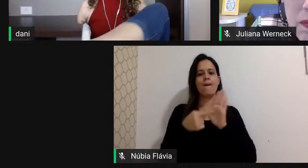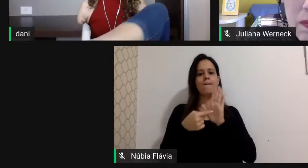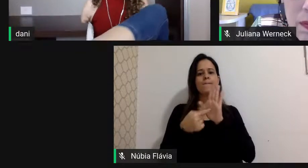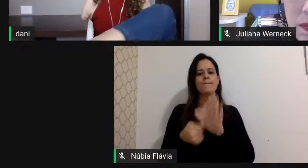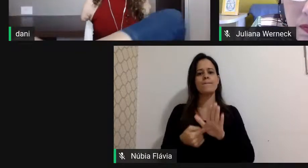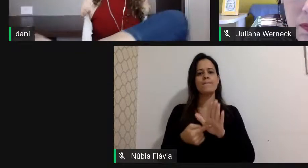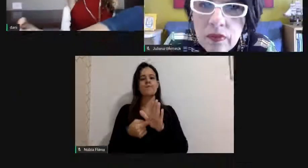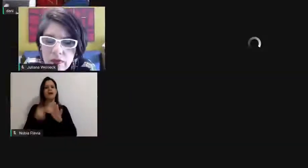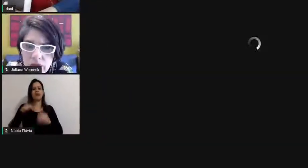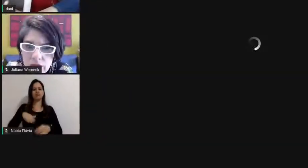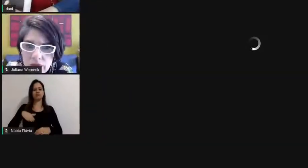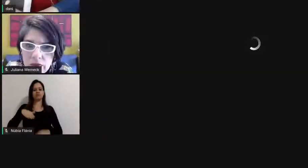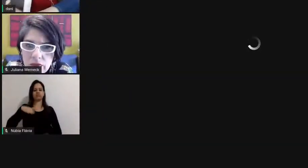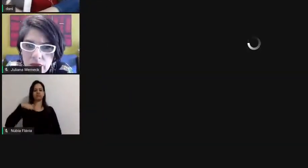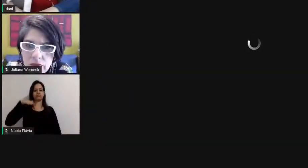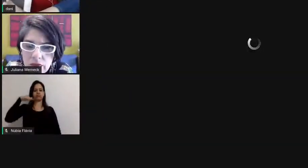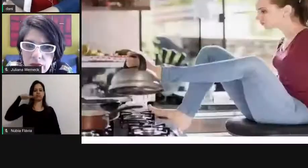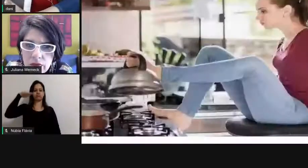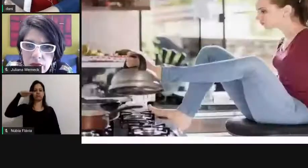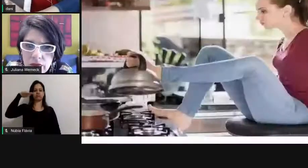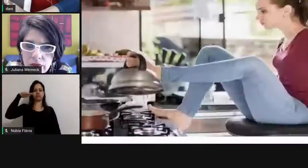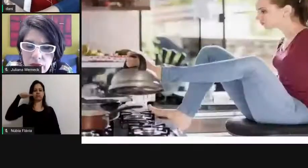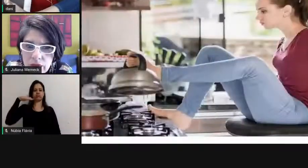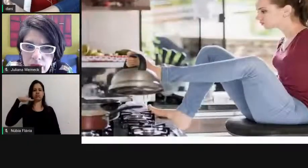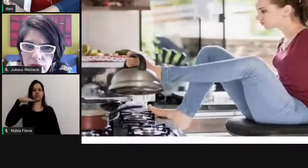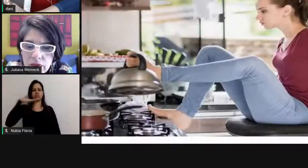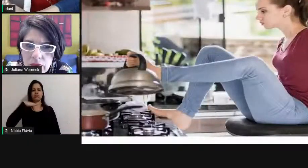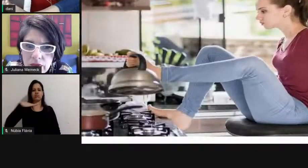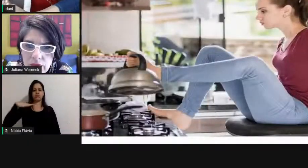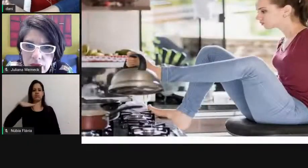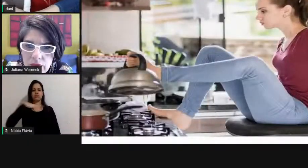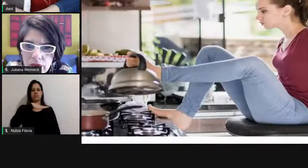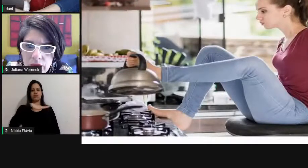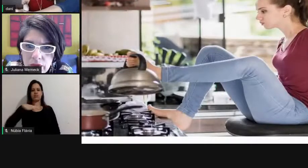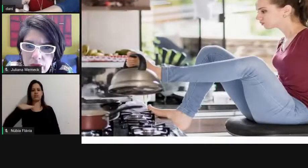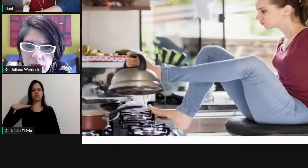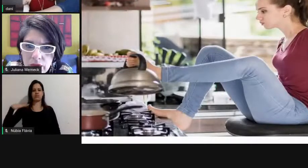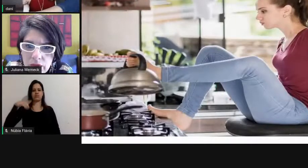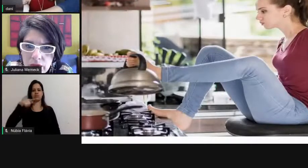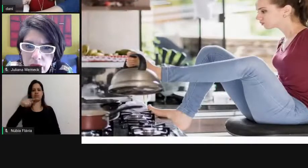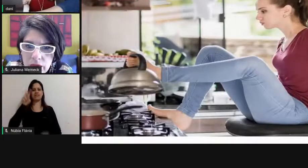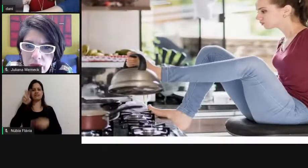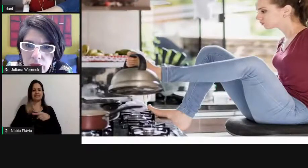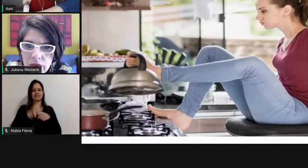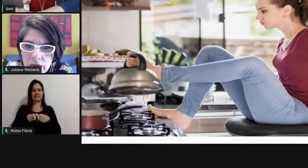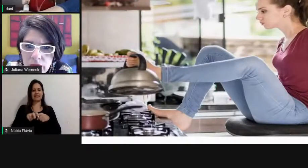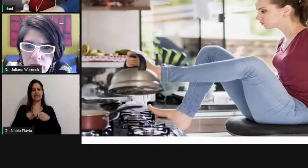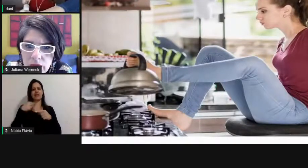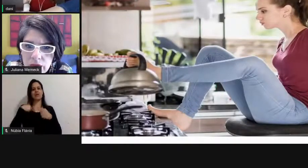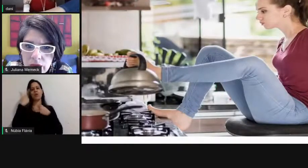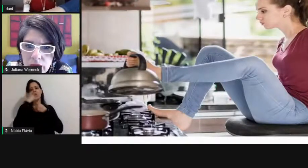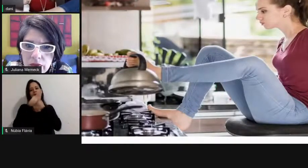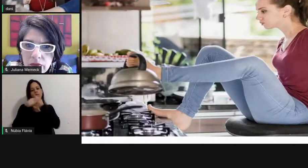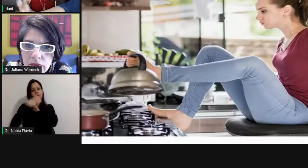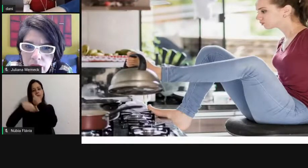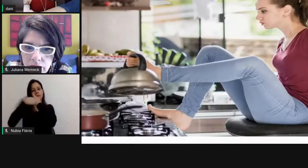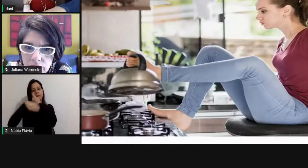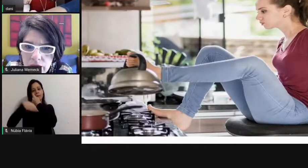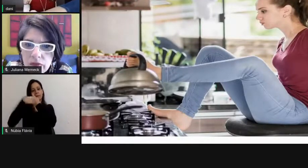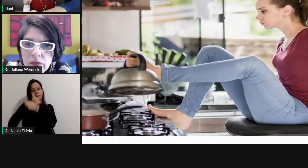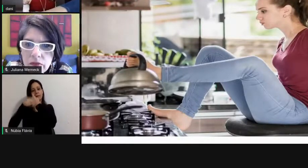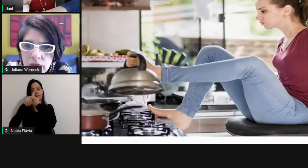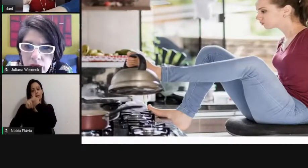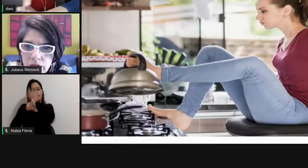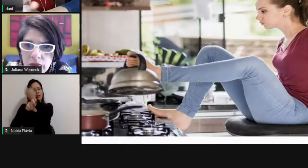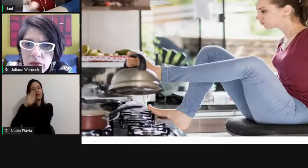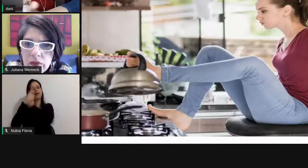mais alta. Então, ela fica da altura da minha cozinha, do balcão da minha cozinha, e sentada nela, eu consigo utilizar os meus 2 pés. Então, ali eu